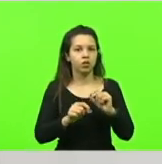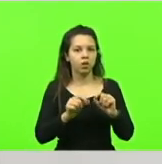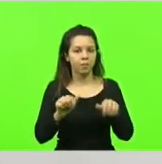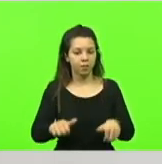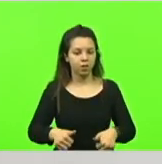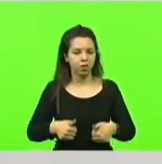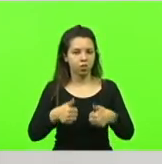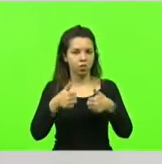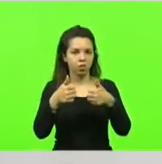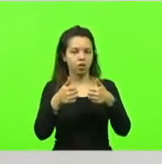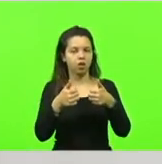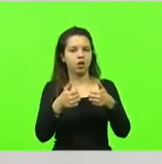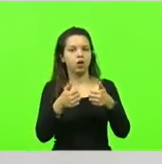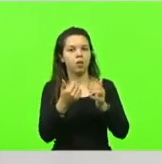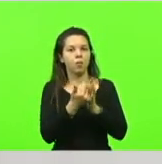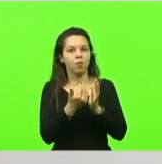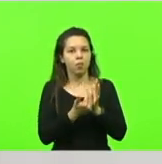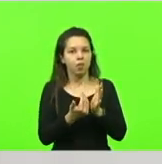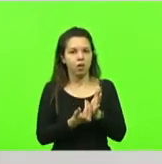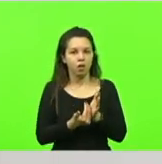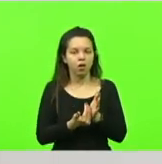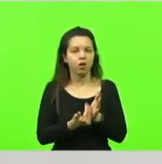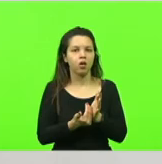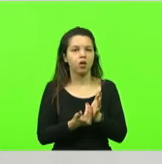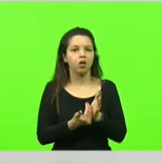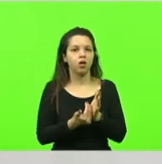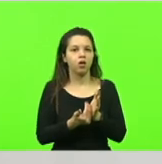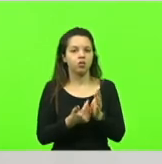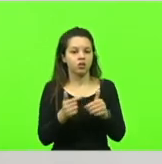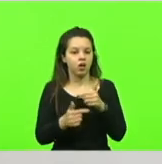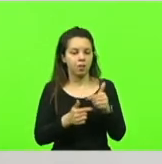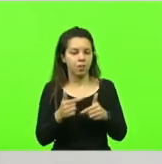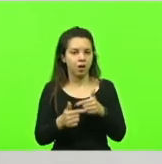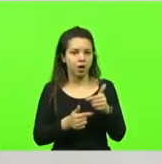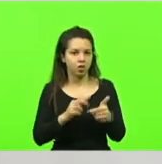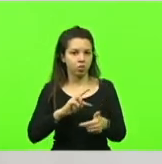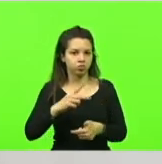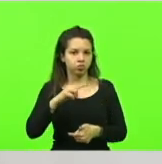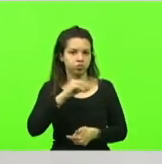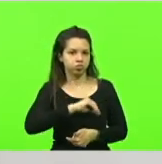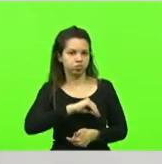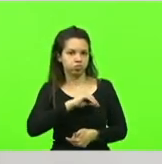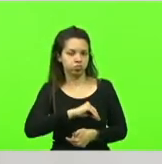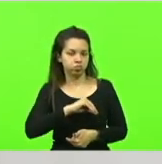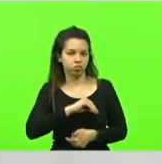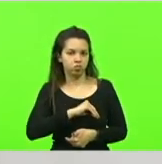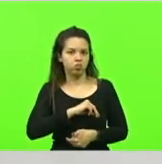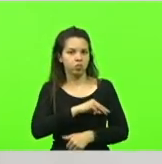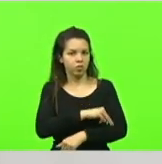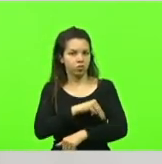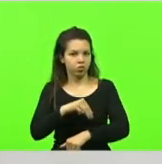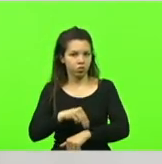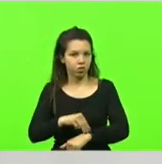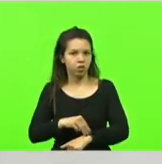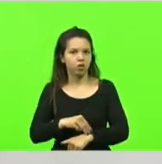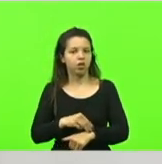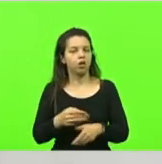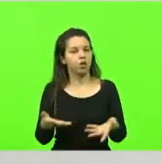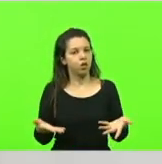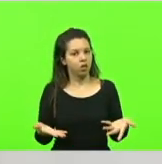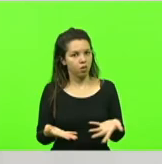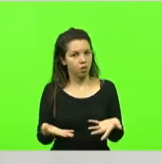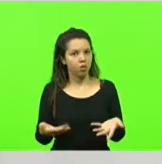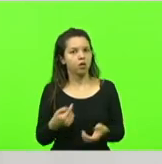melhorar o plano de carreira do magistério. Eu agora também estou presidindo uma comissão mista com o objetivo